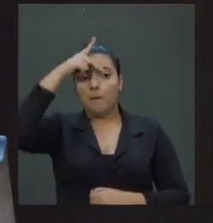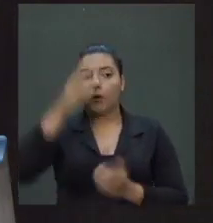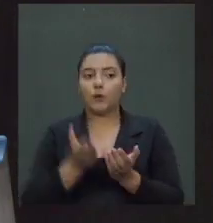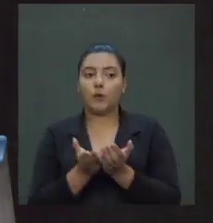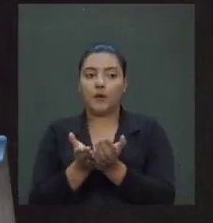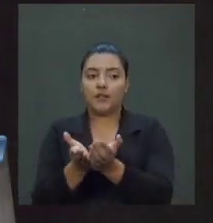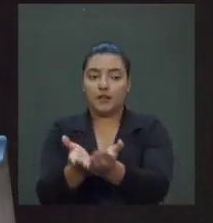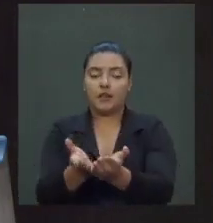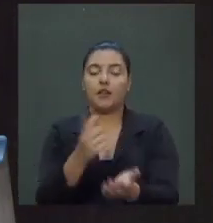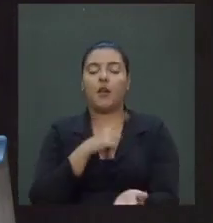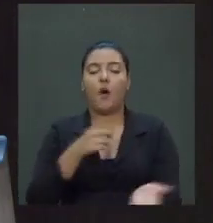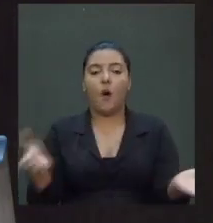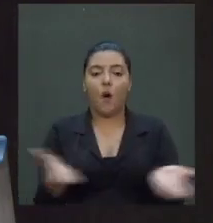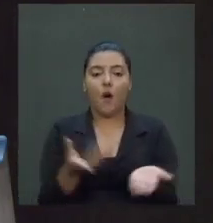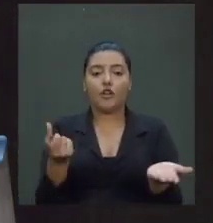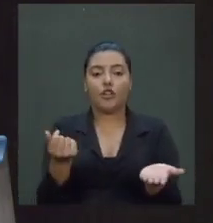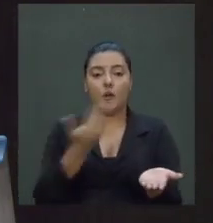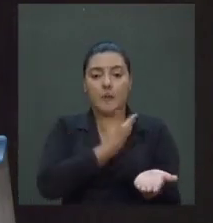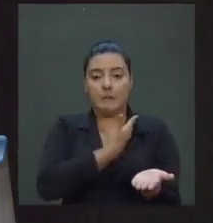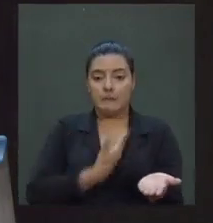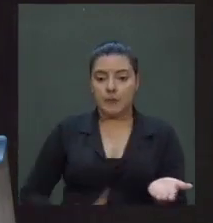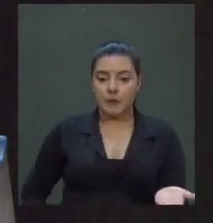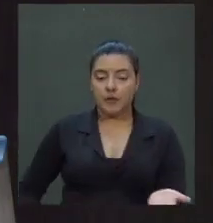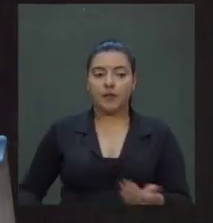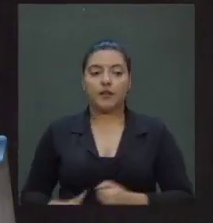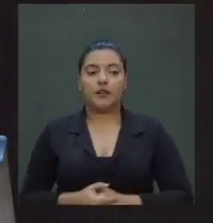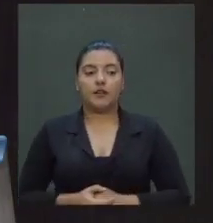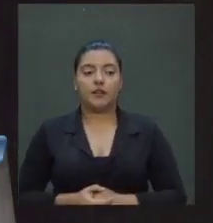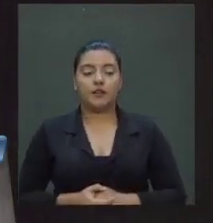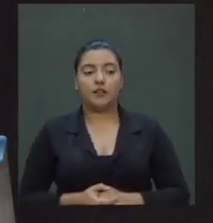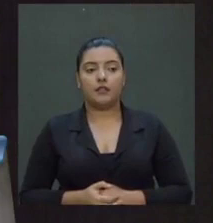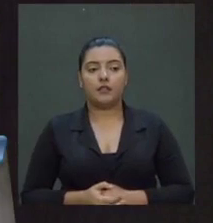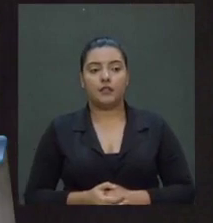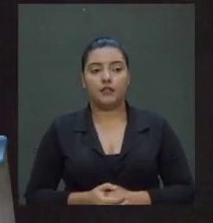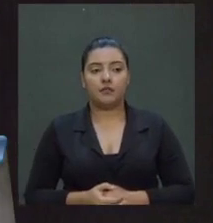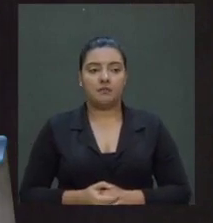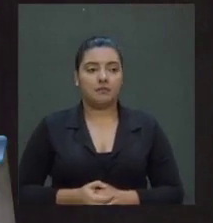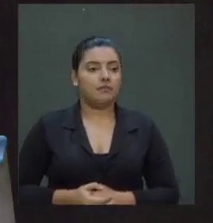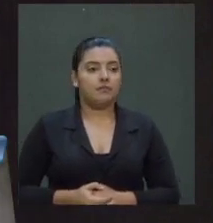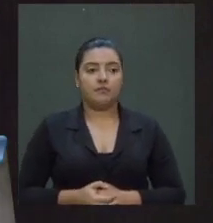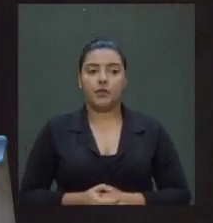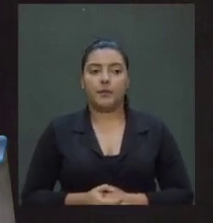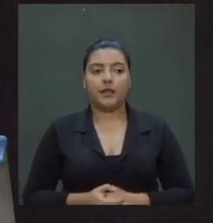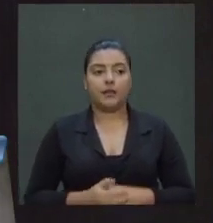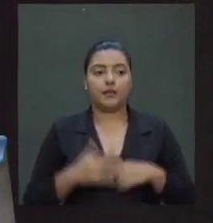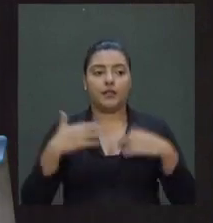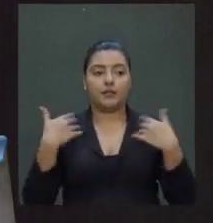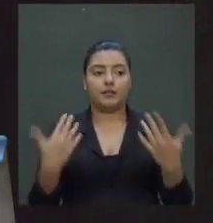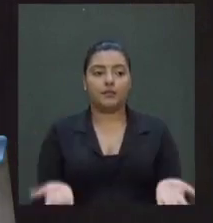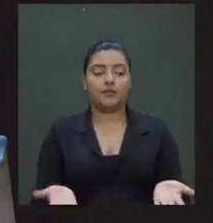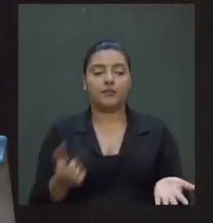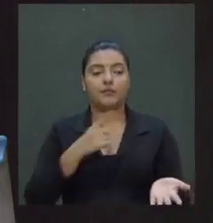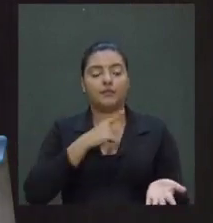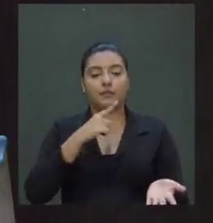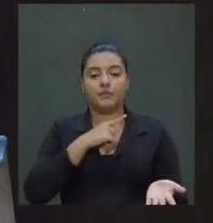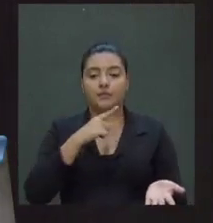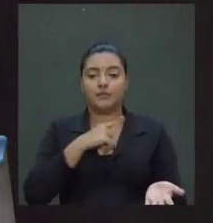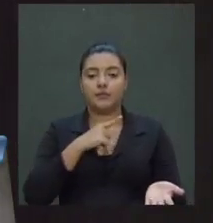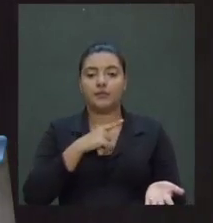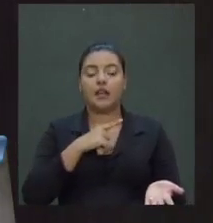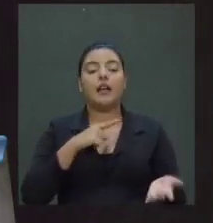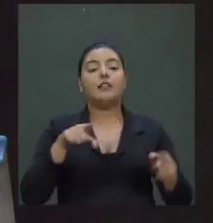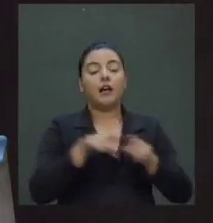é uma aliança entre o Estado do Ceará, que detém 70%, e o Porto